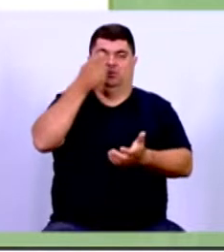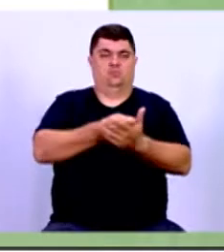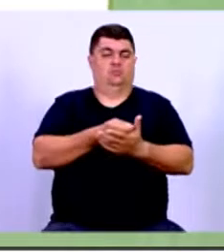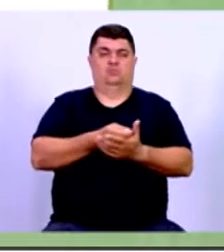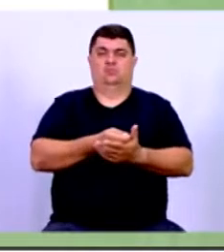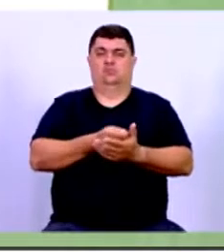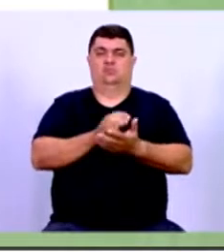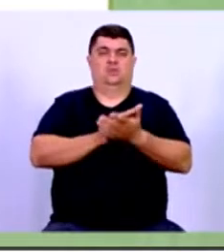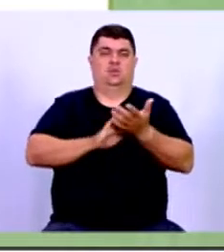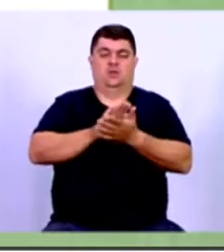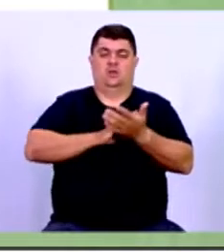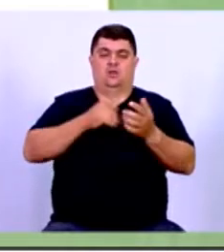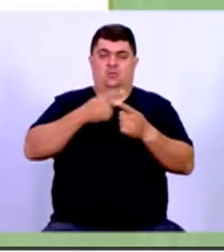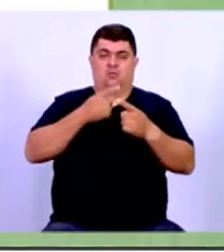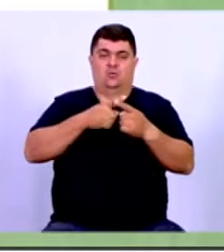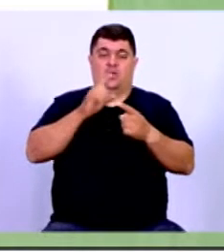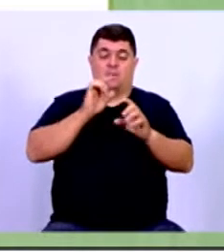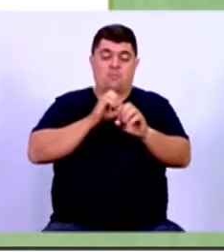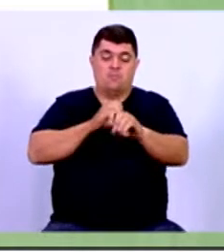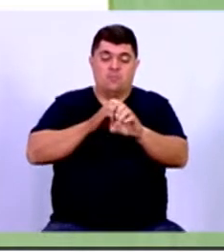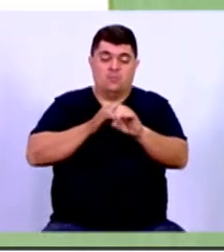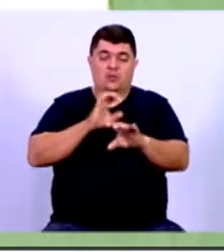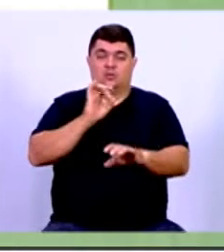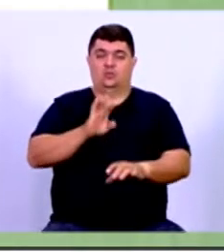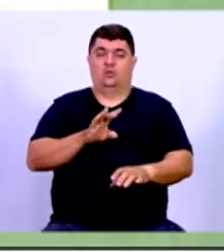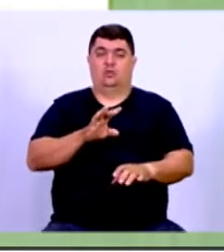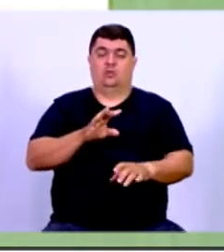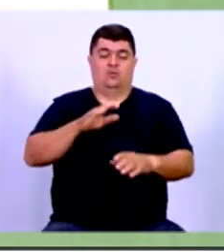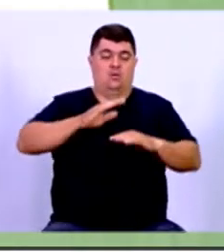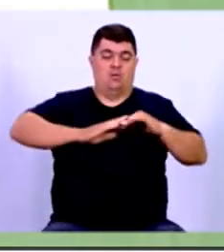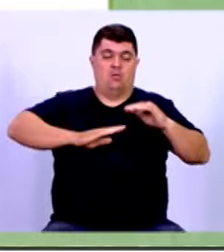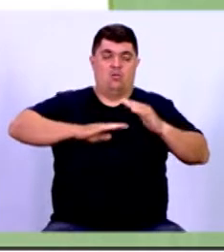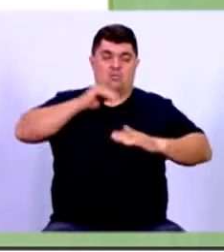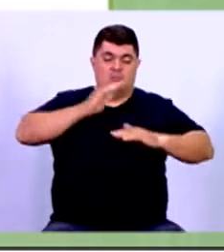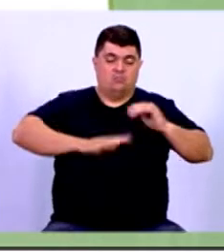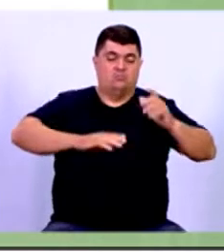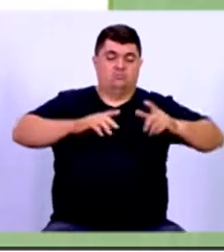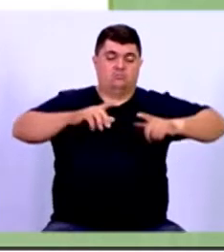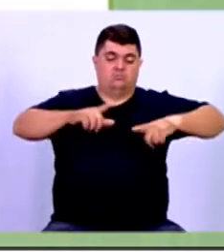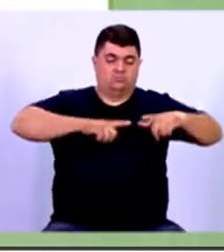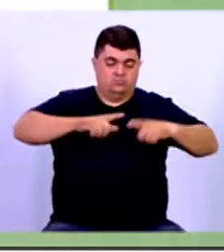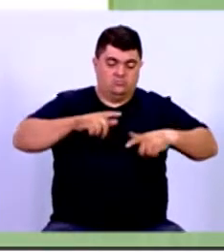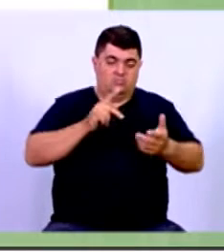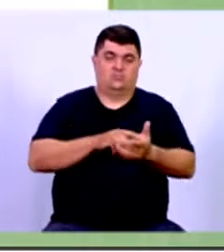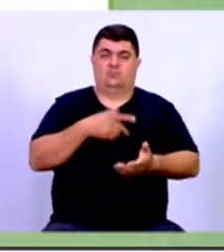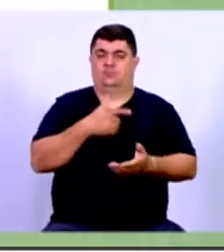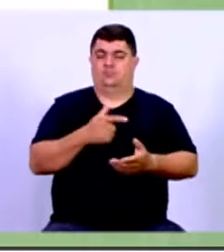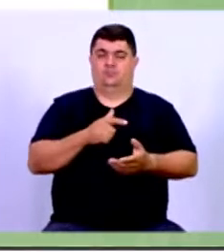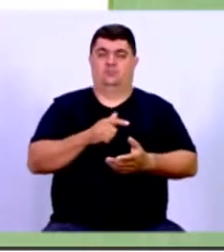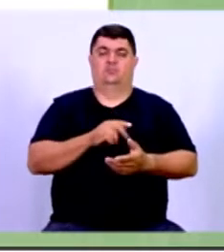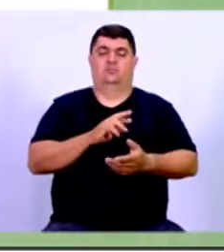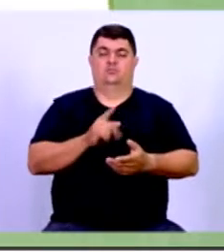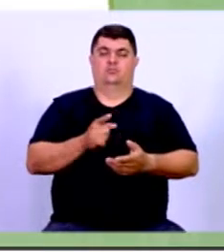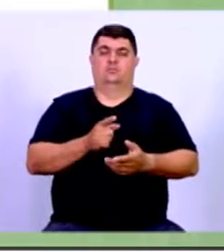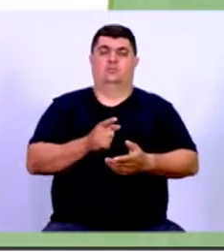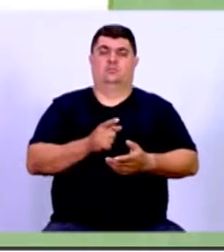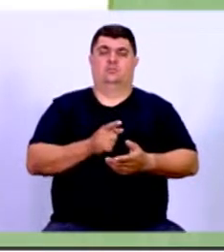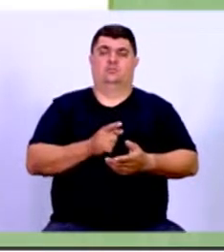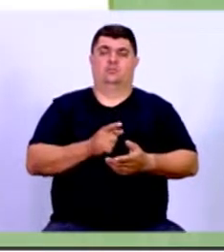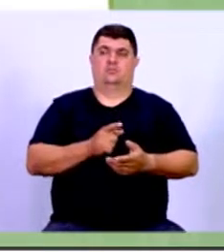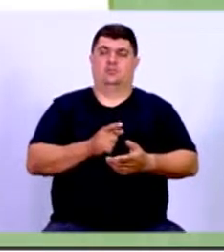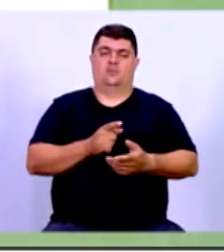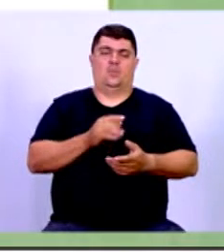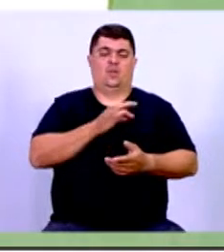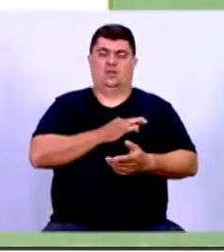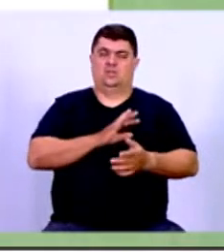essa atividade, que é uma atividade de ensino, não é uma atividade profissional, não é uma atividade remunerada. Então, nem remuneração,